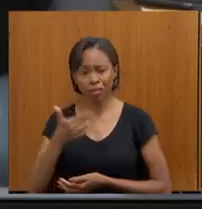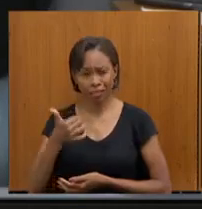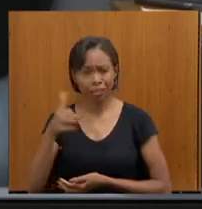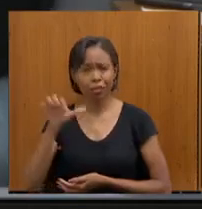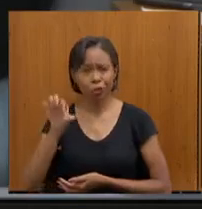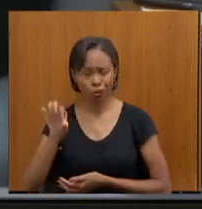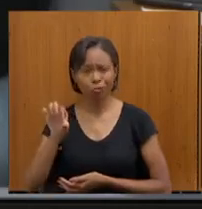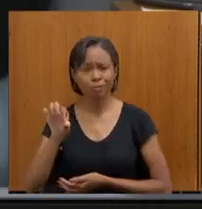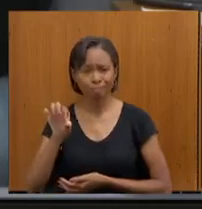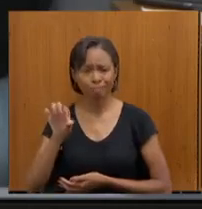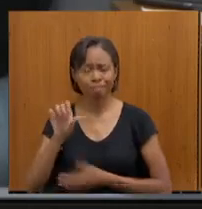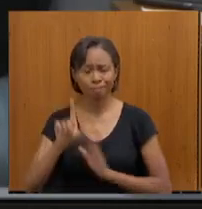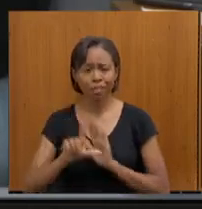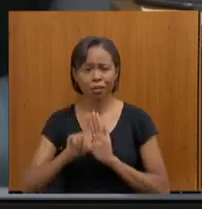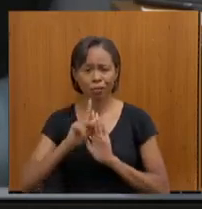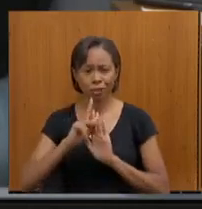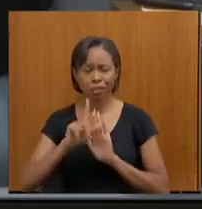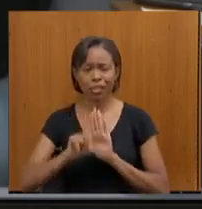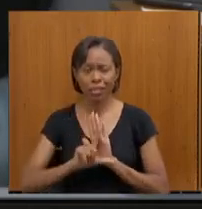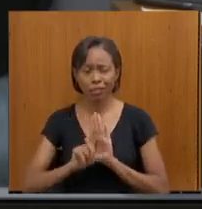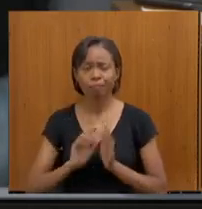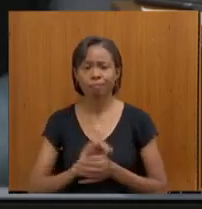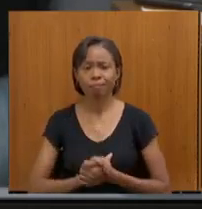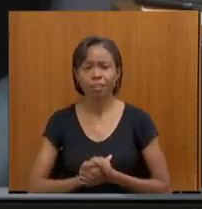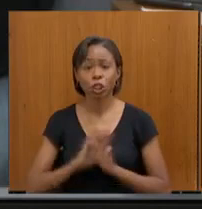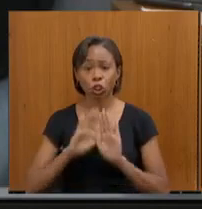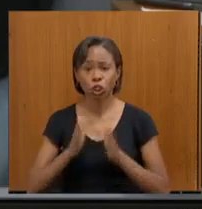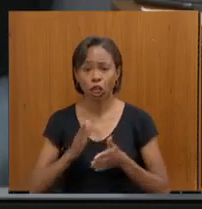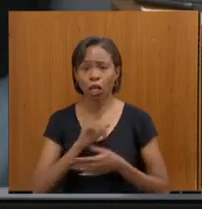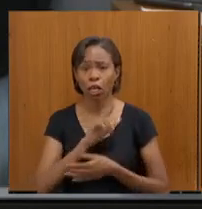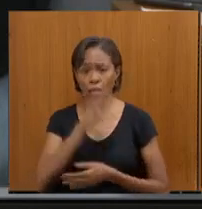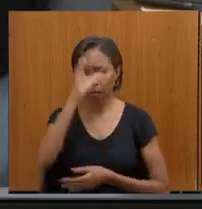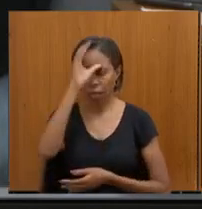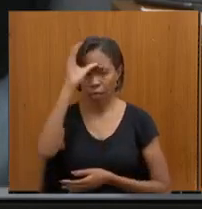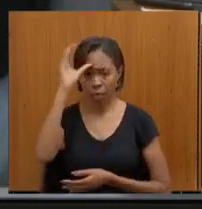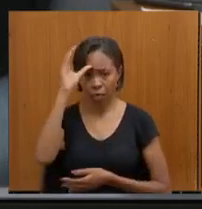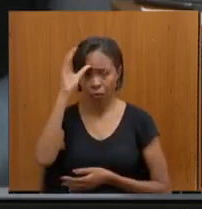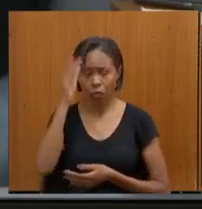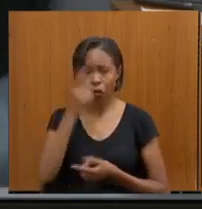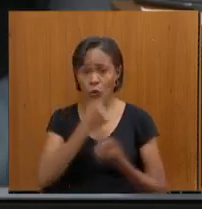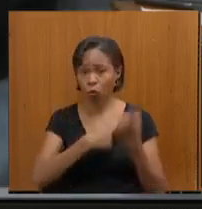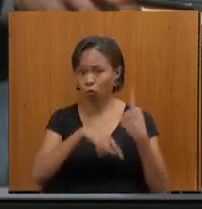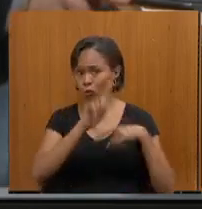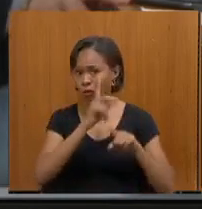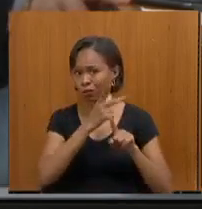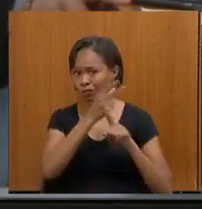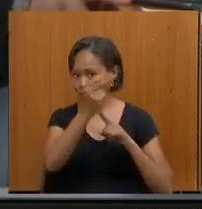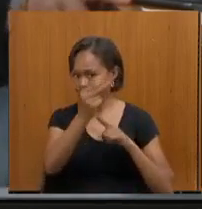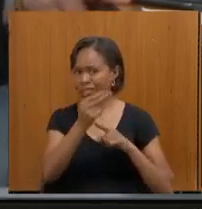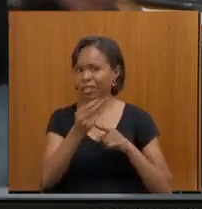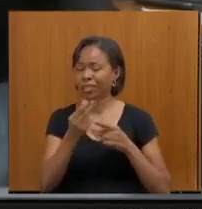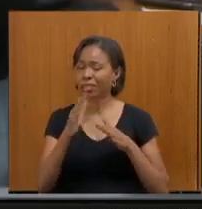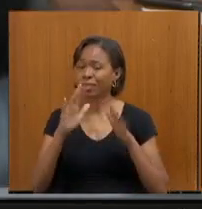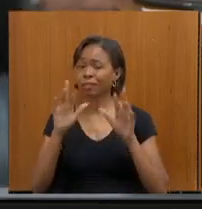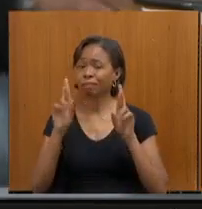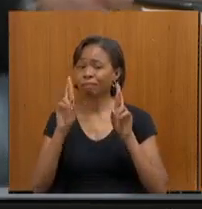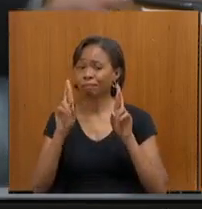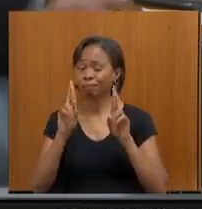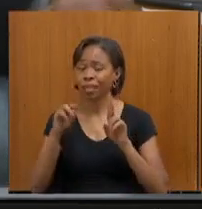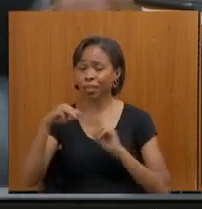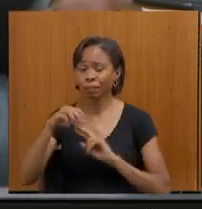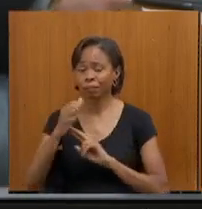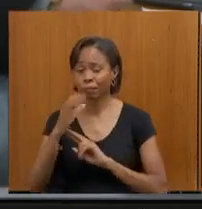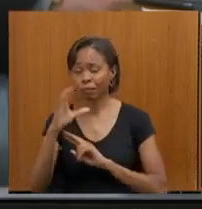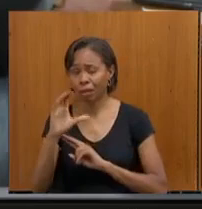geração já tivemos o êxito na Câmara e se Deus quiser daqui a um mês no máximo nós vamos ter certeza também